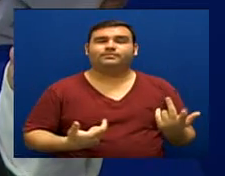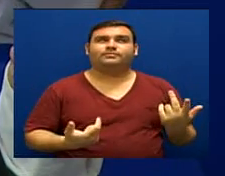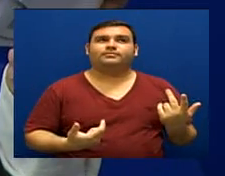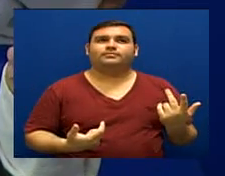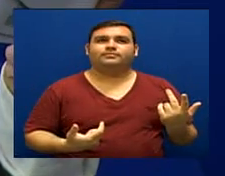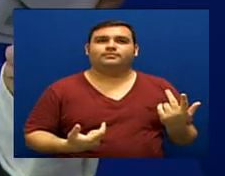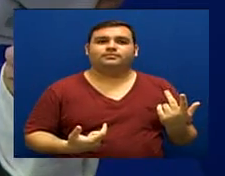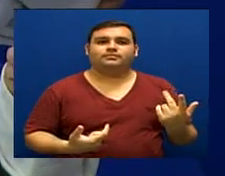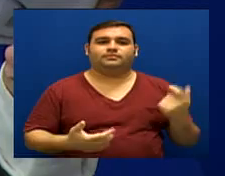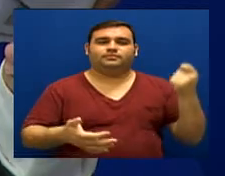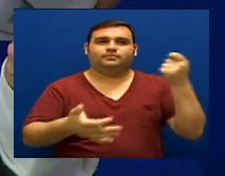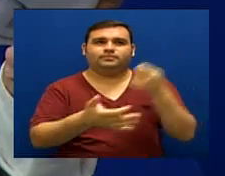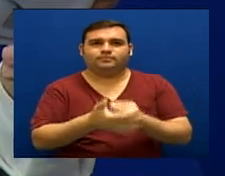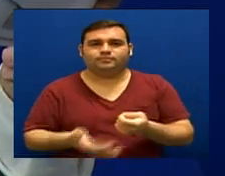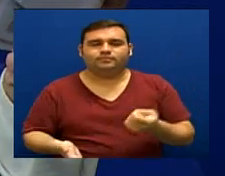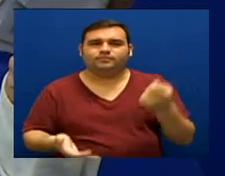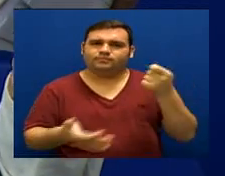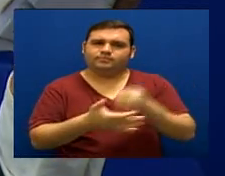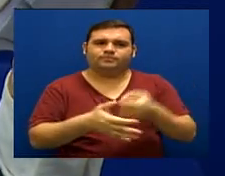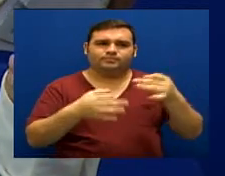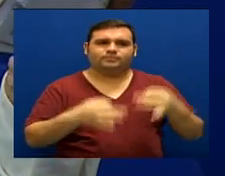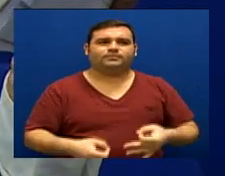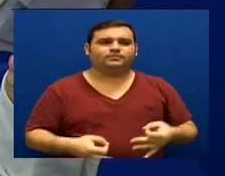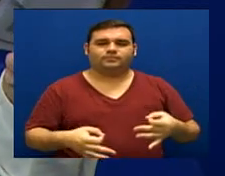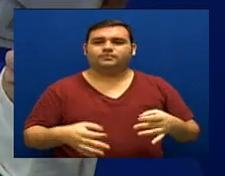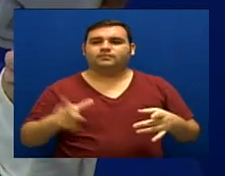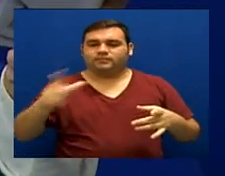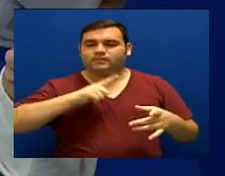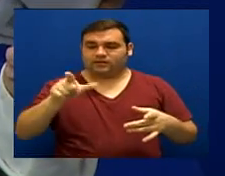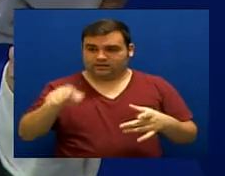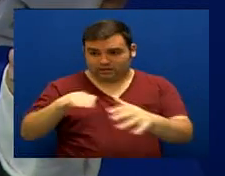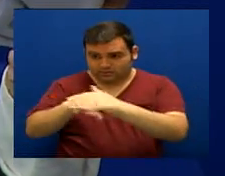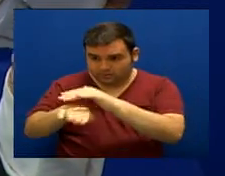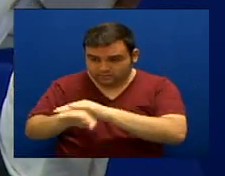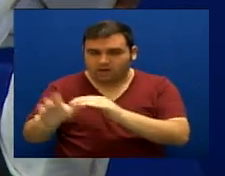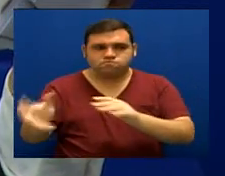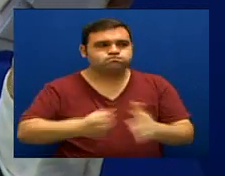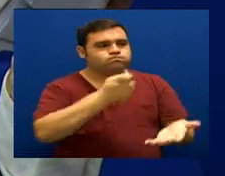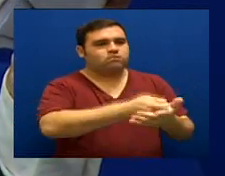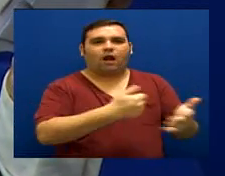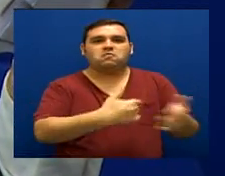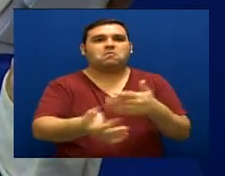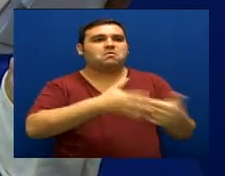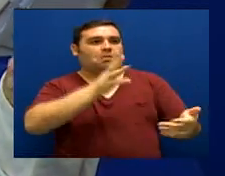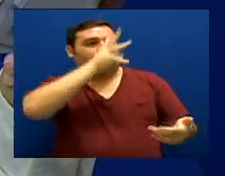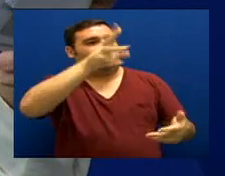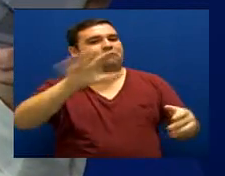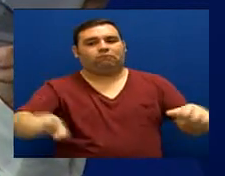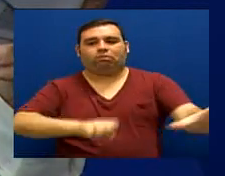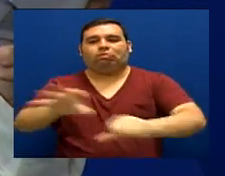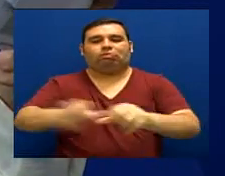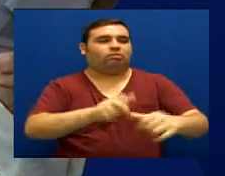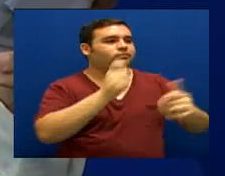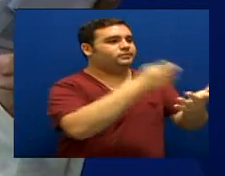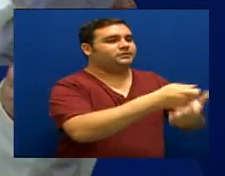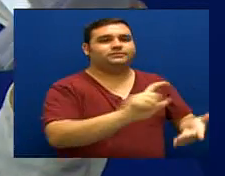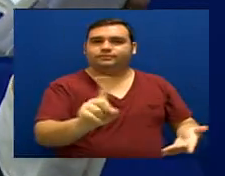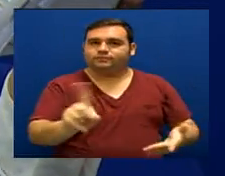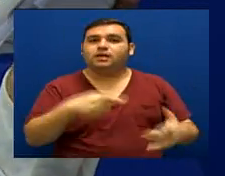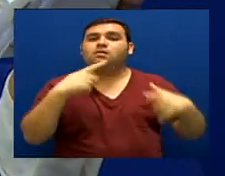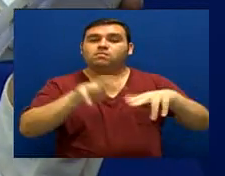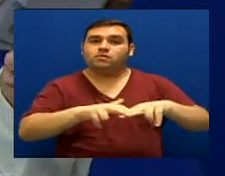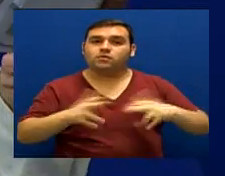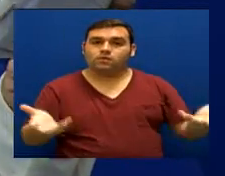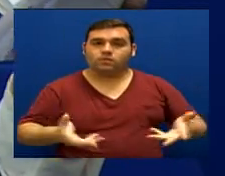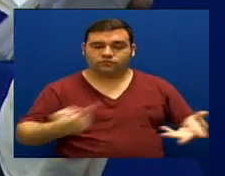pagar a folha com a fonte certa despesa certa não cabe qualquer coisa tá é por isso que nós estamos